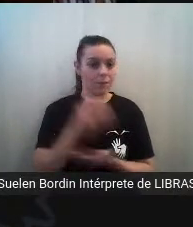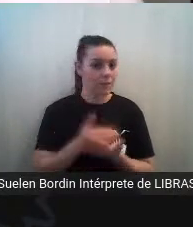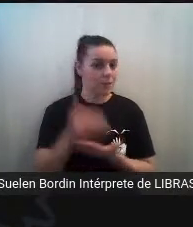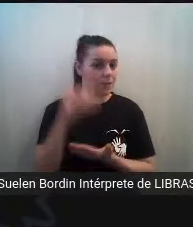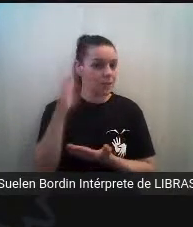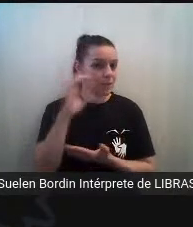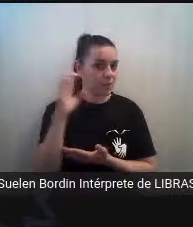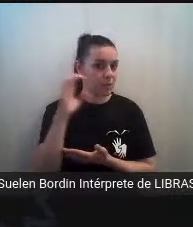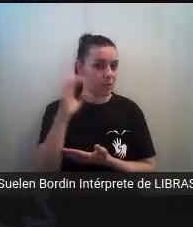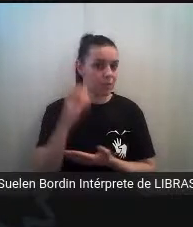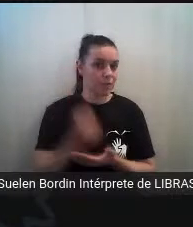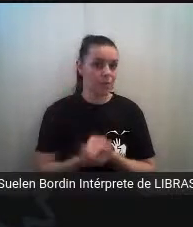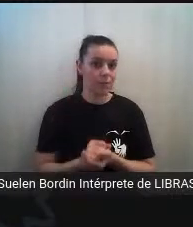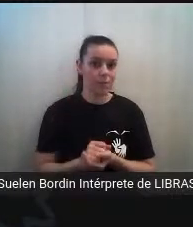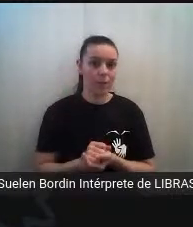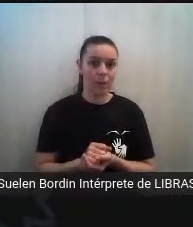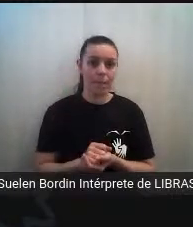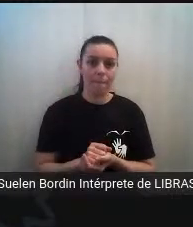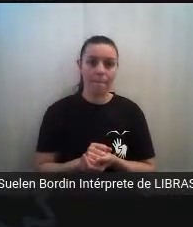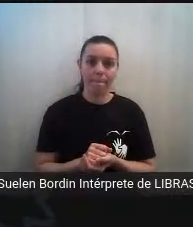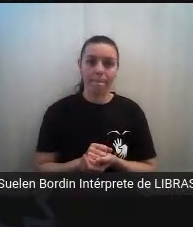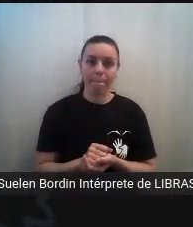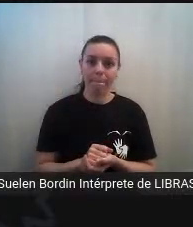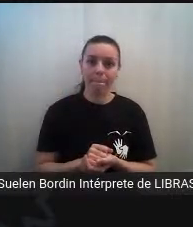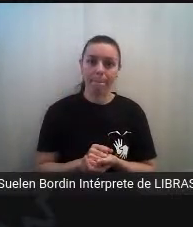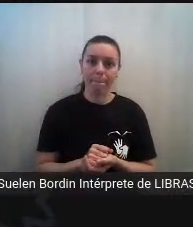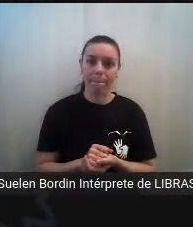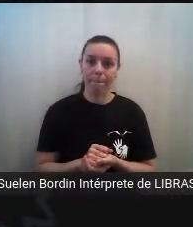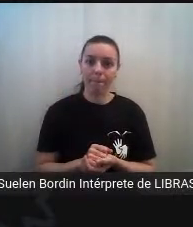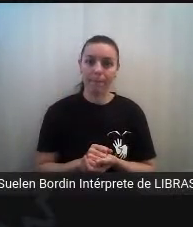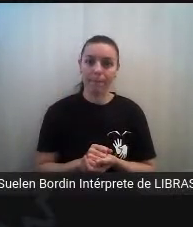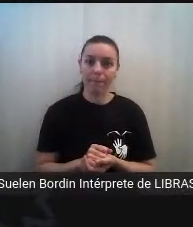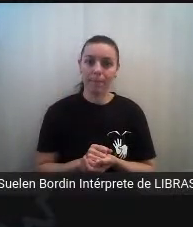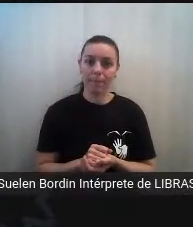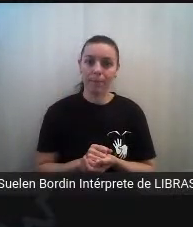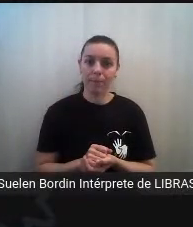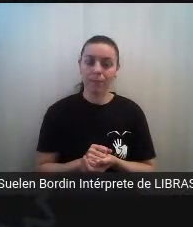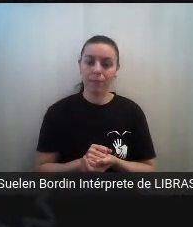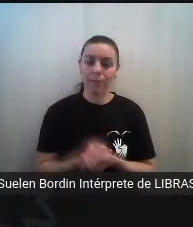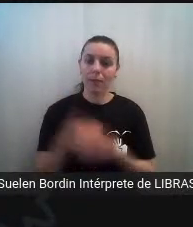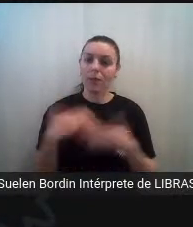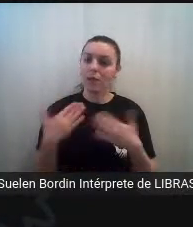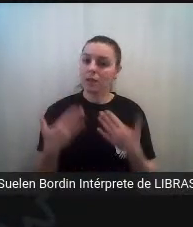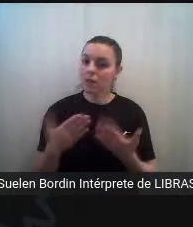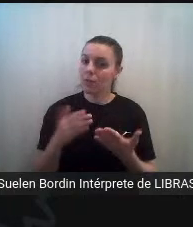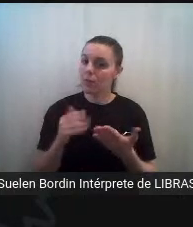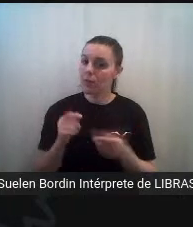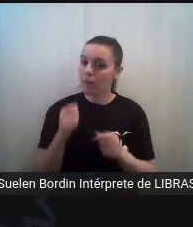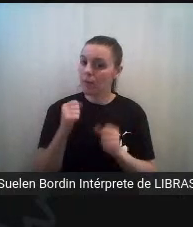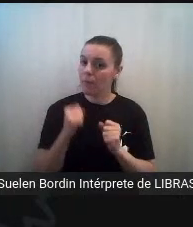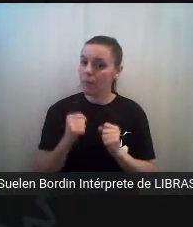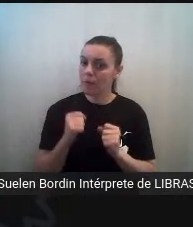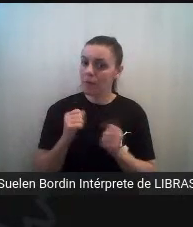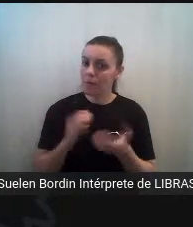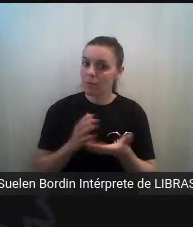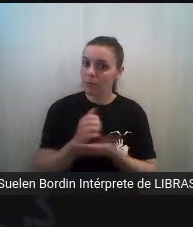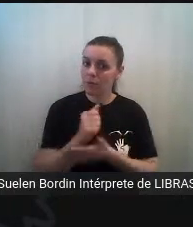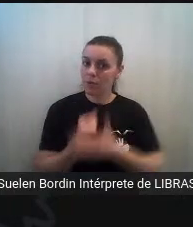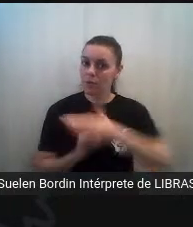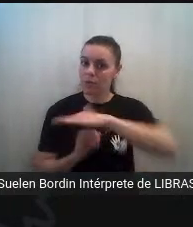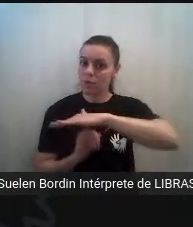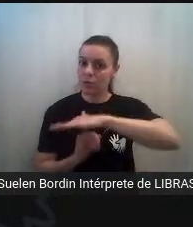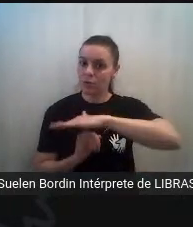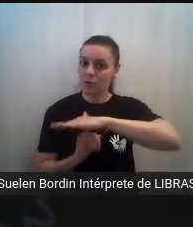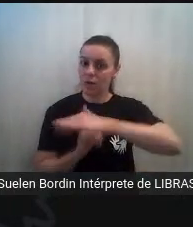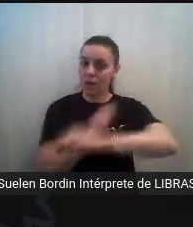São oportunidades de incentivo. E a gente está vendo aqui, por exemplo, professora, para poder ingressar no Instituto Federal, que alunos